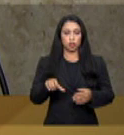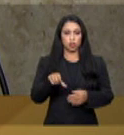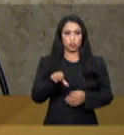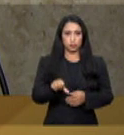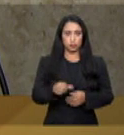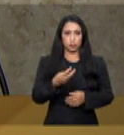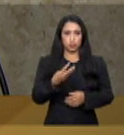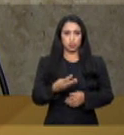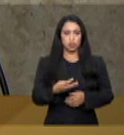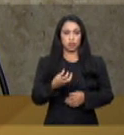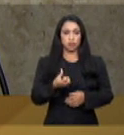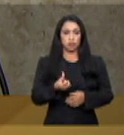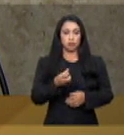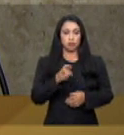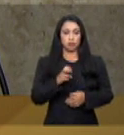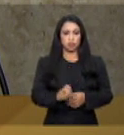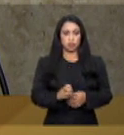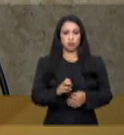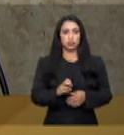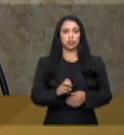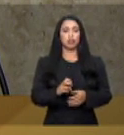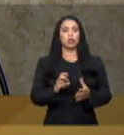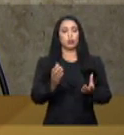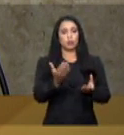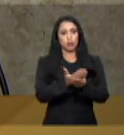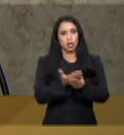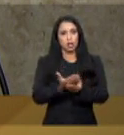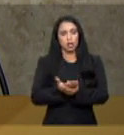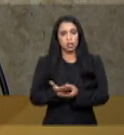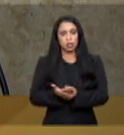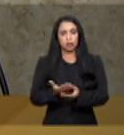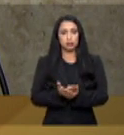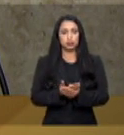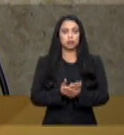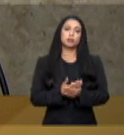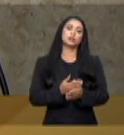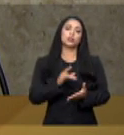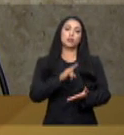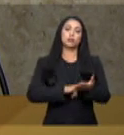9.365 casos sobrestados. De barco de declaração,